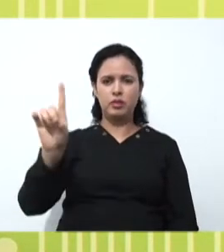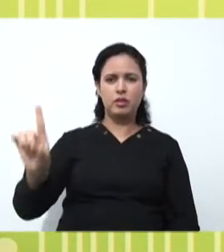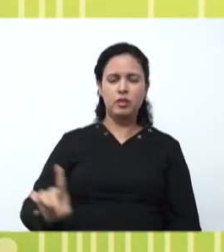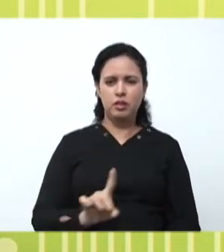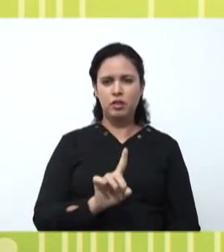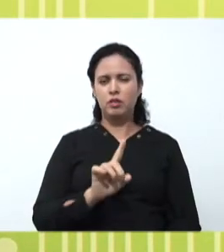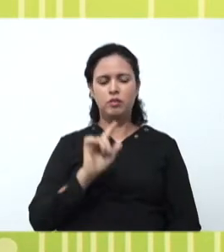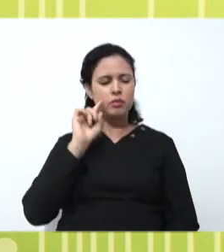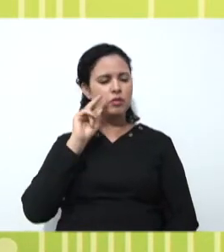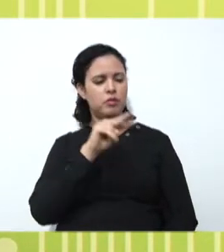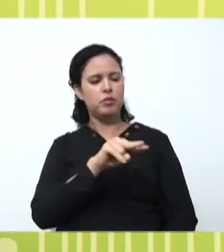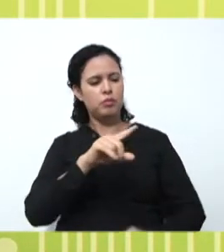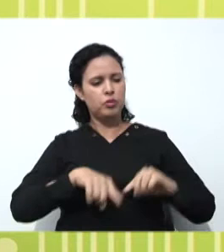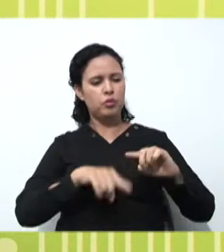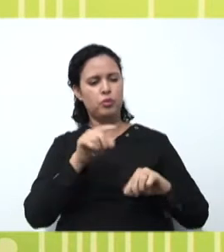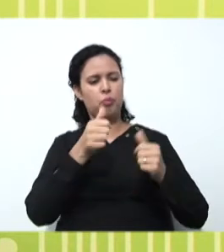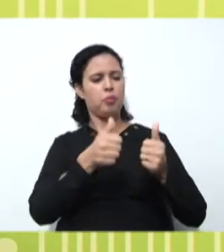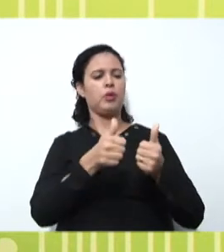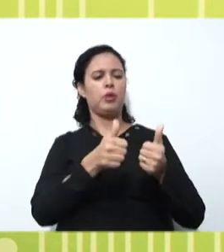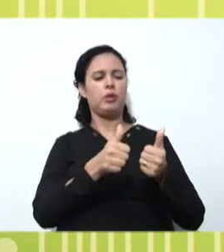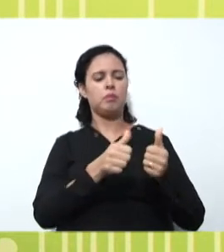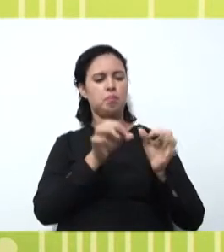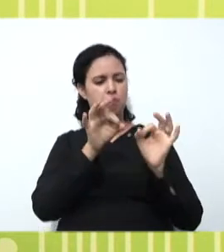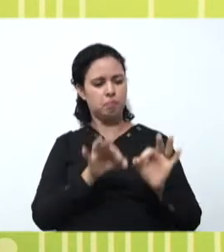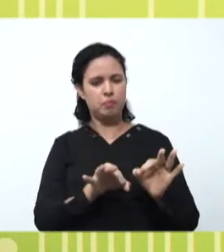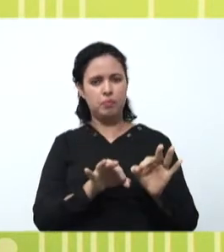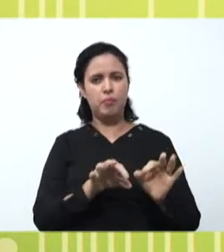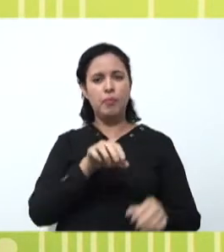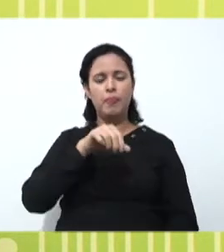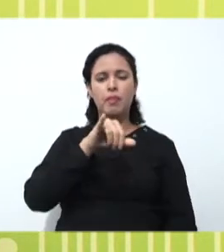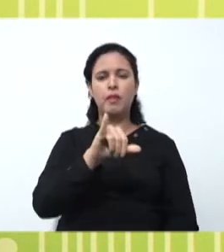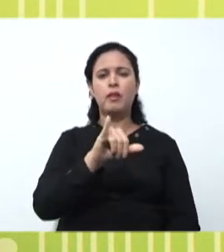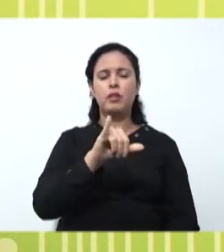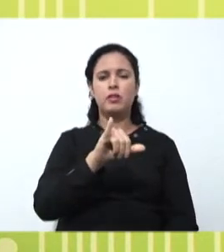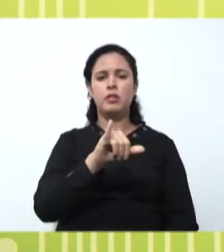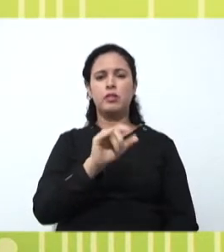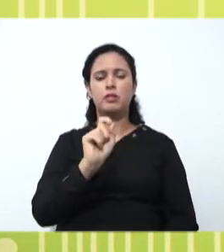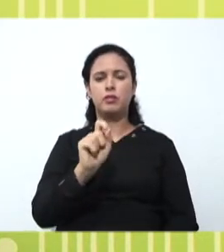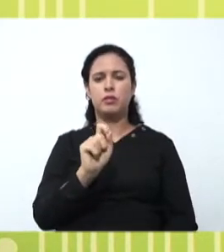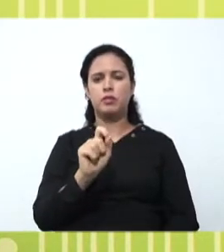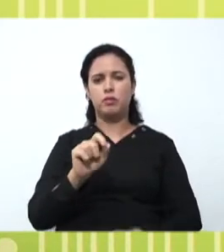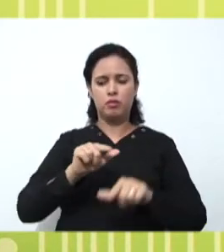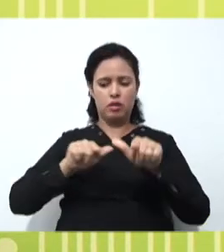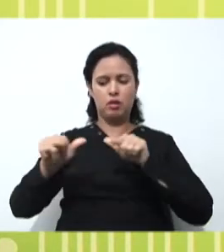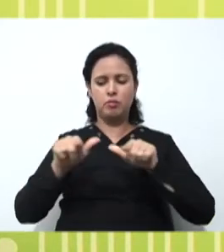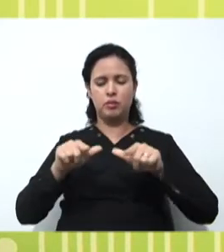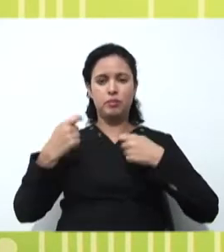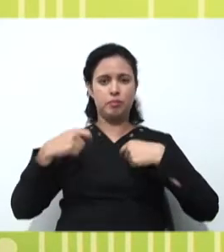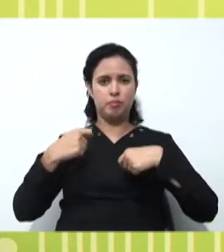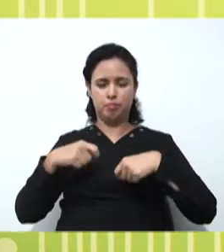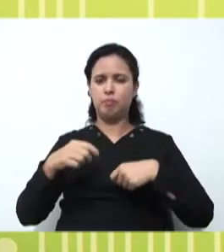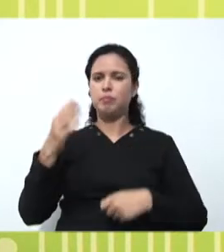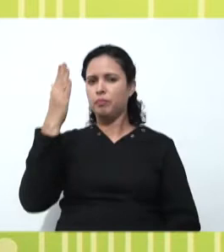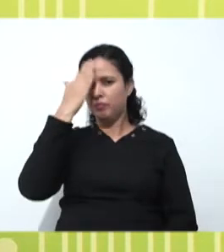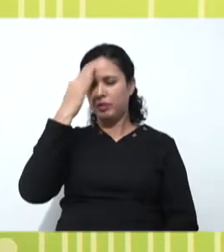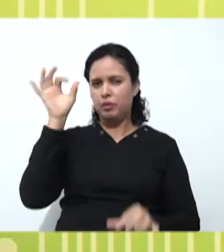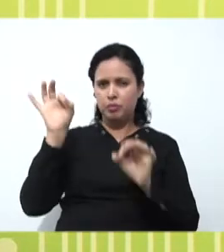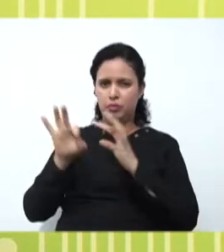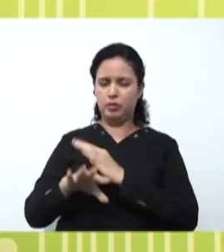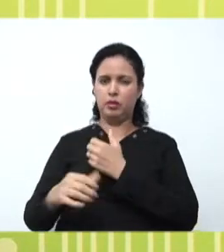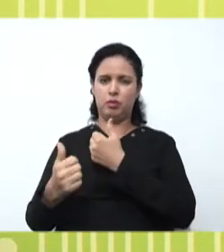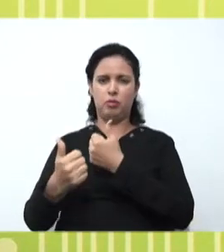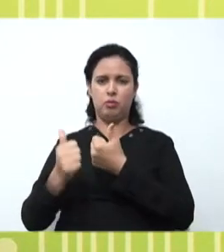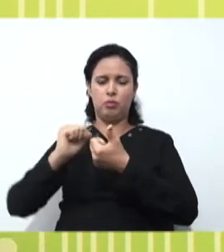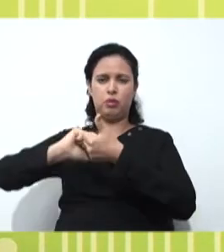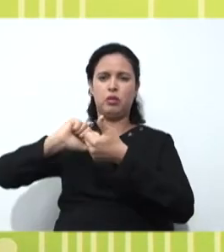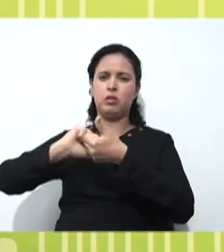certinho, tá bacana. Se eu ofereço um serviço, eu tenho que ter certeza do que? Da qualidade desse serviço,